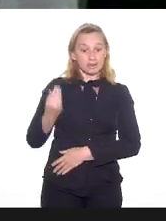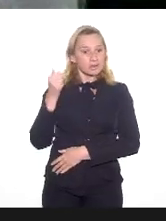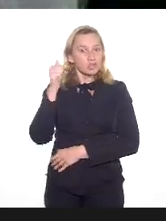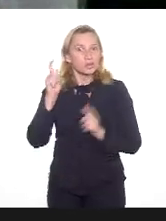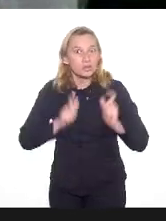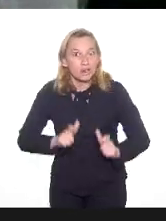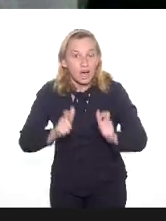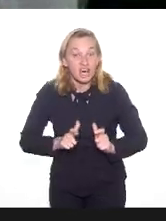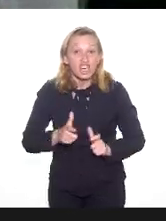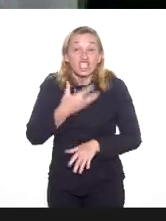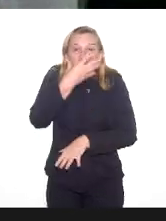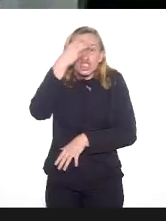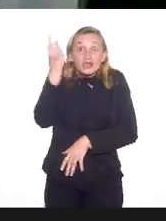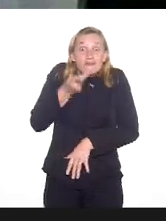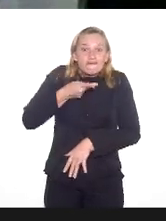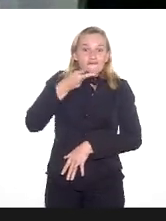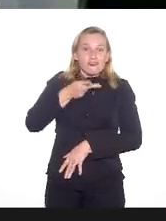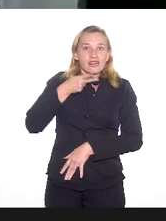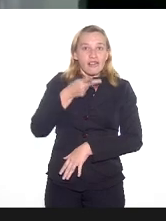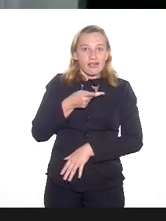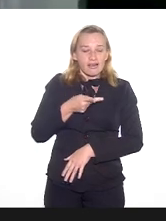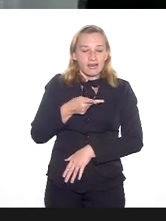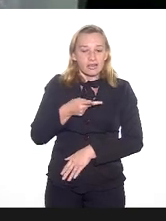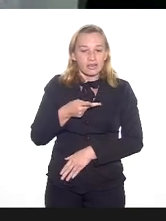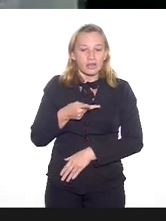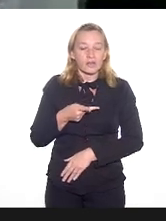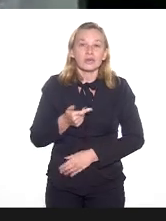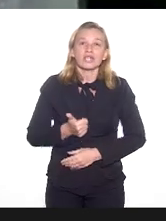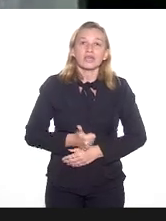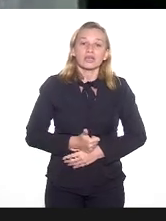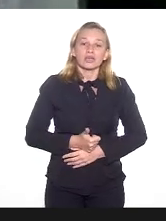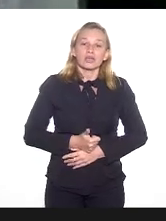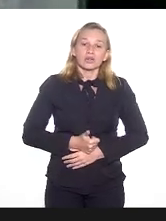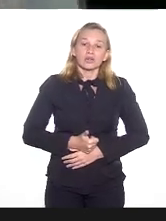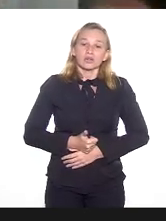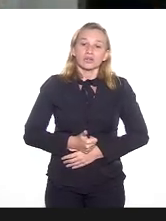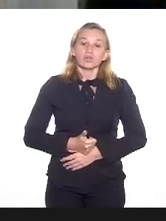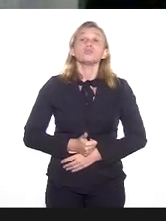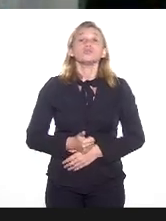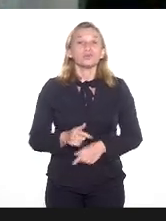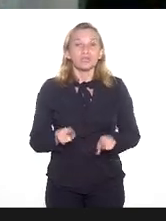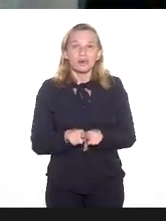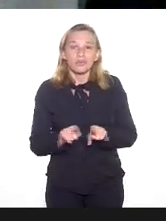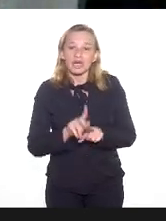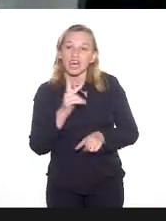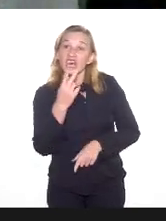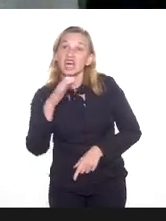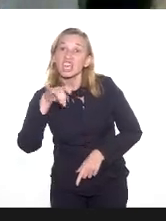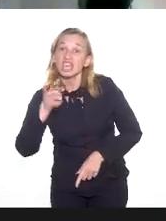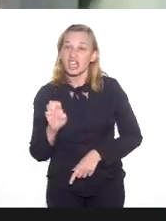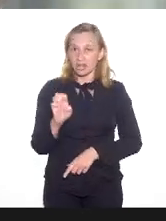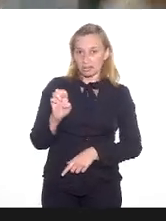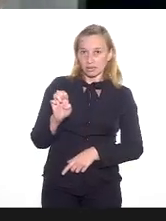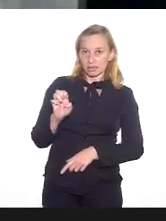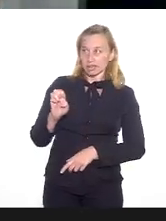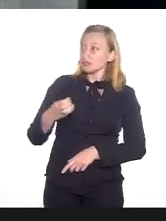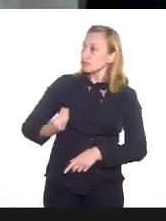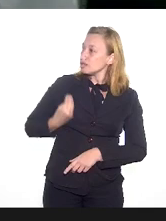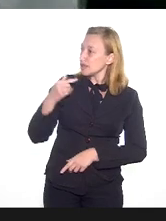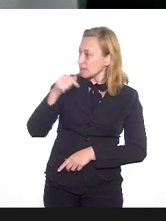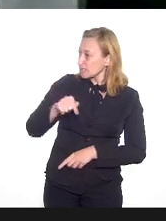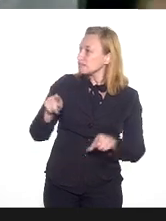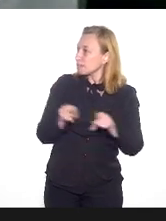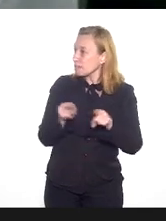me esqueci de citar, e eu faço essa... também o Henrique Diniz, que está participando